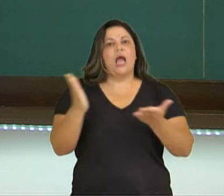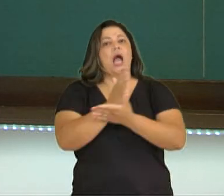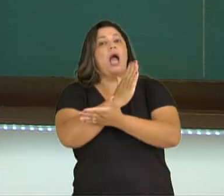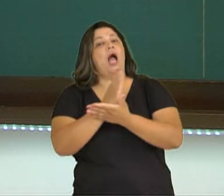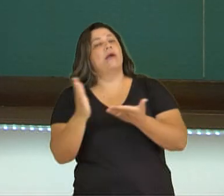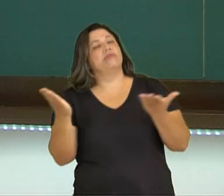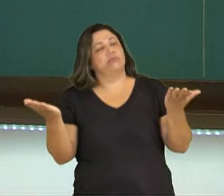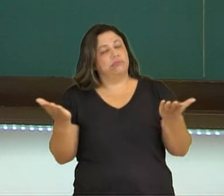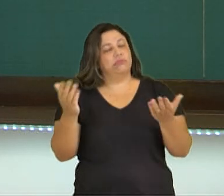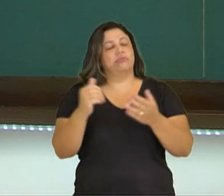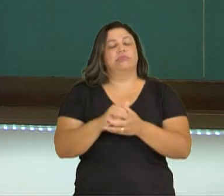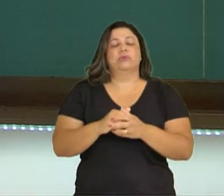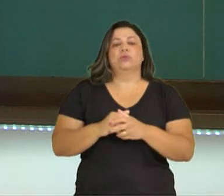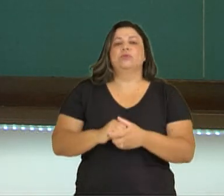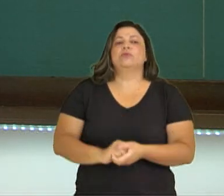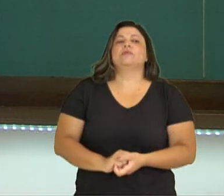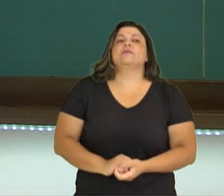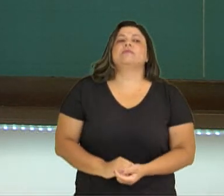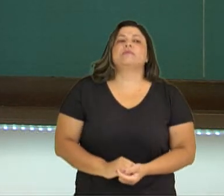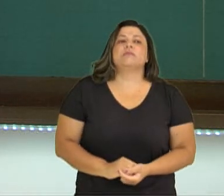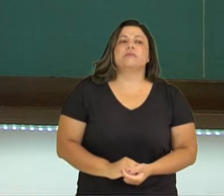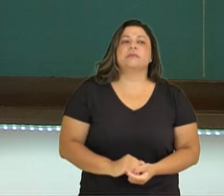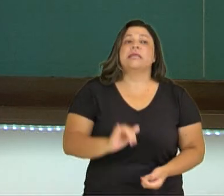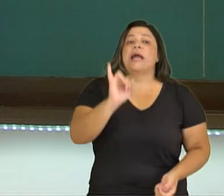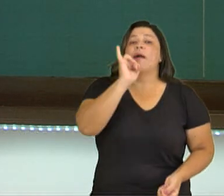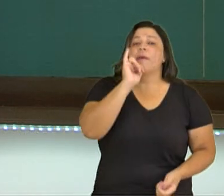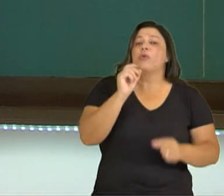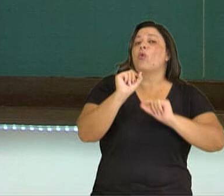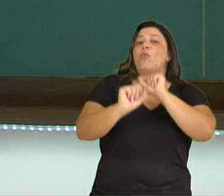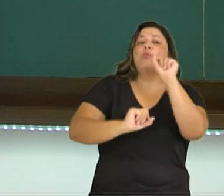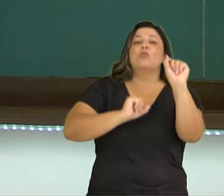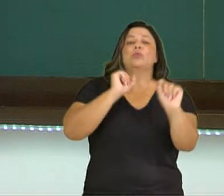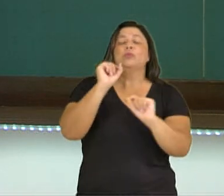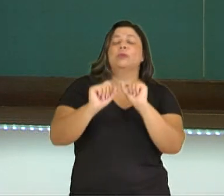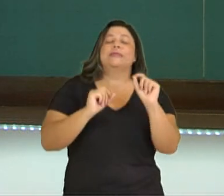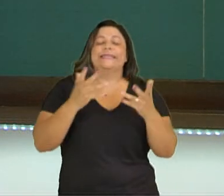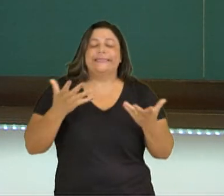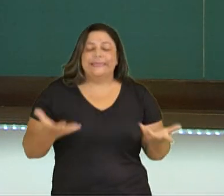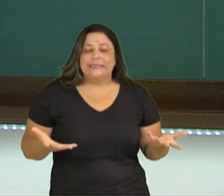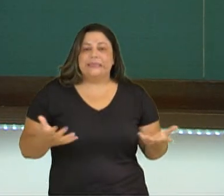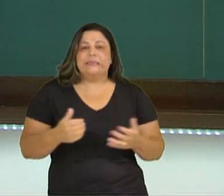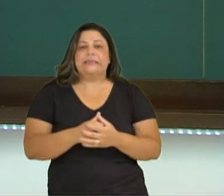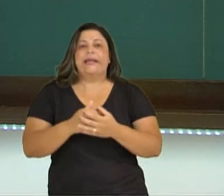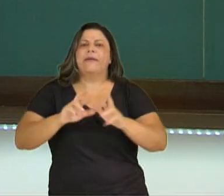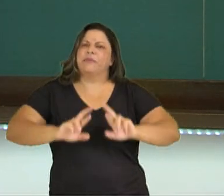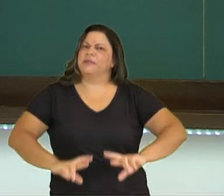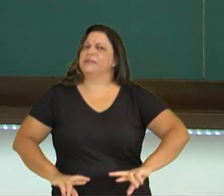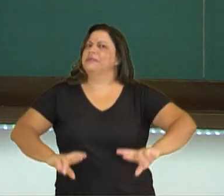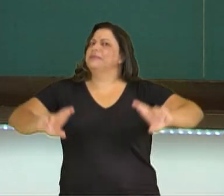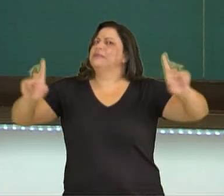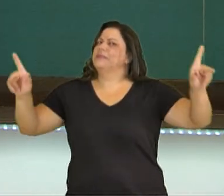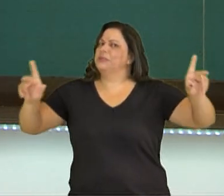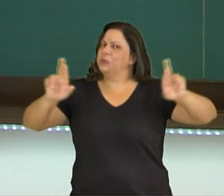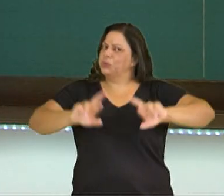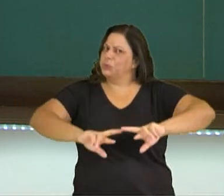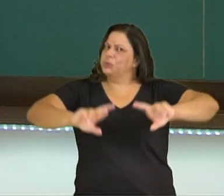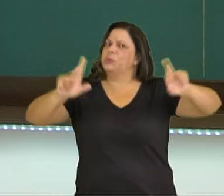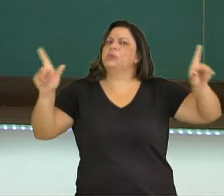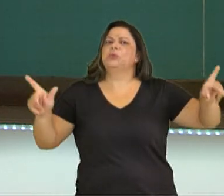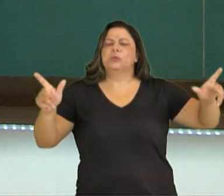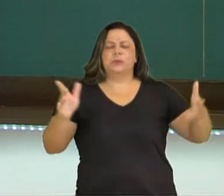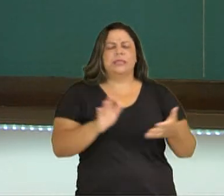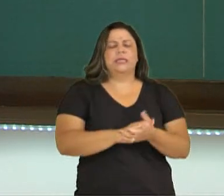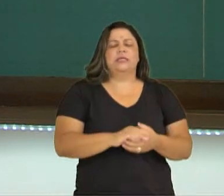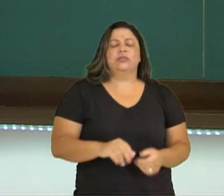trabalho, dessa atividade desenvolvida ali, né? E como consequência dessas diferenças do quanto